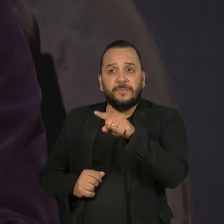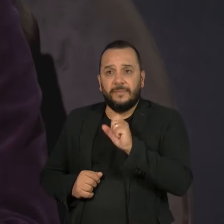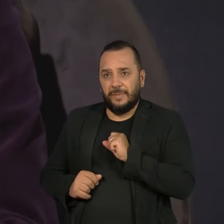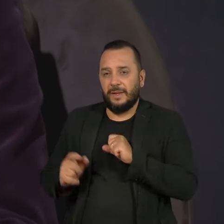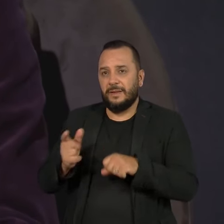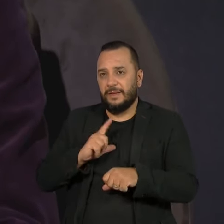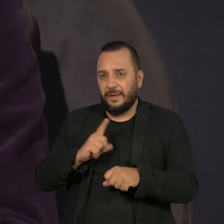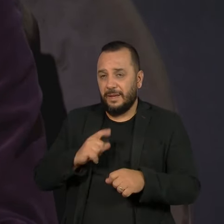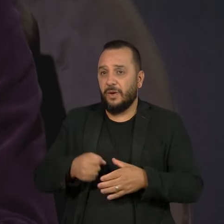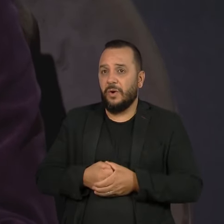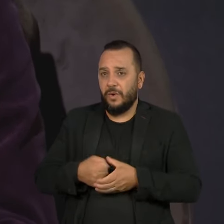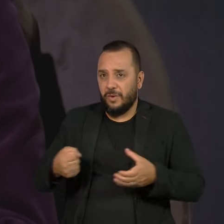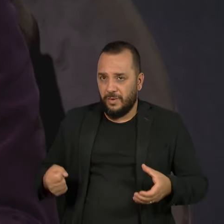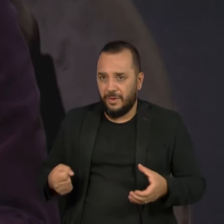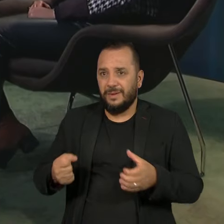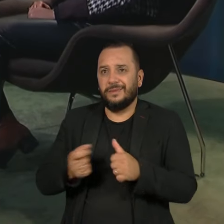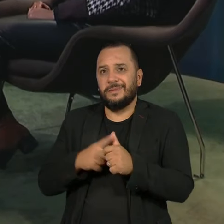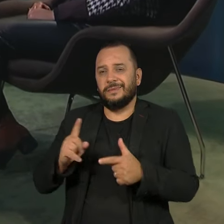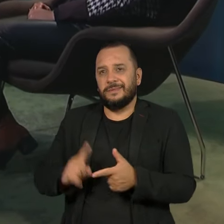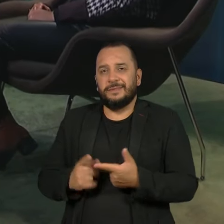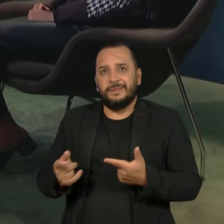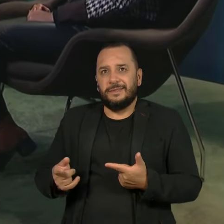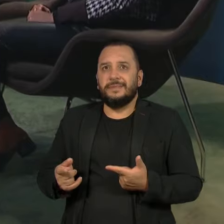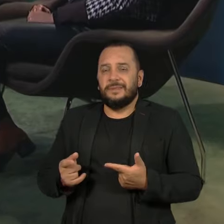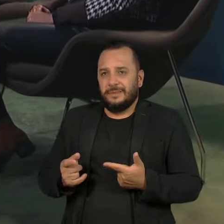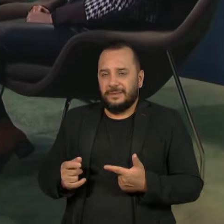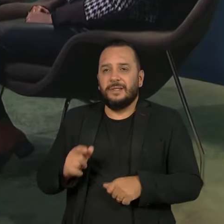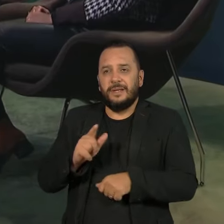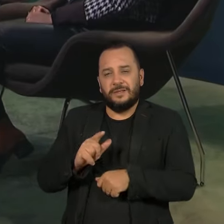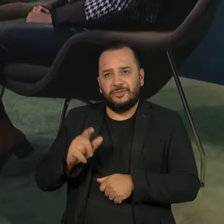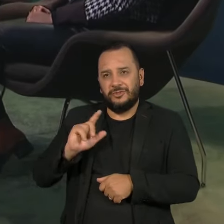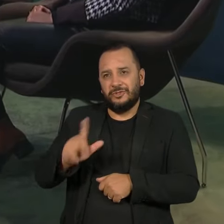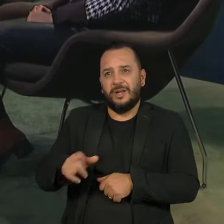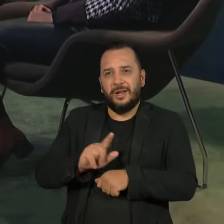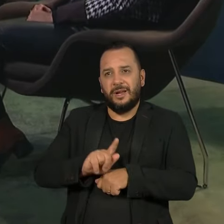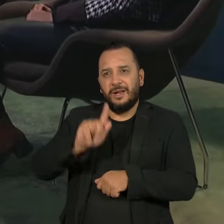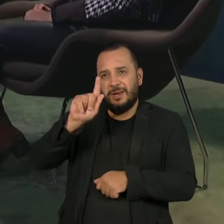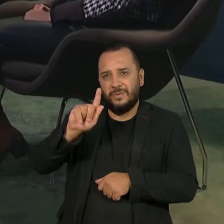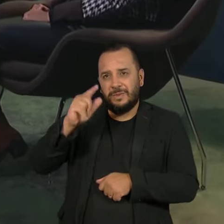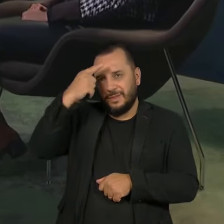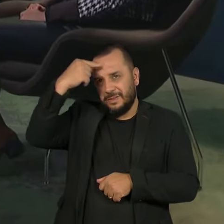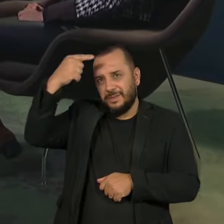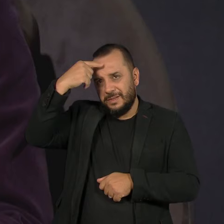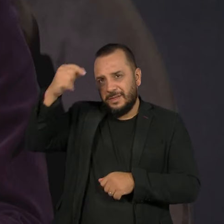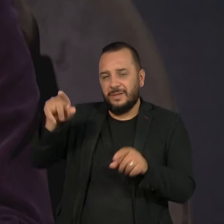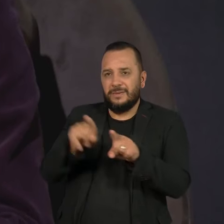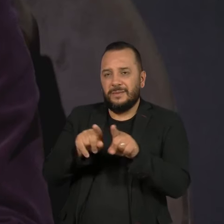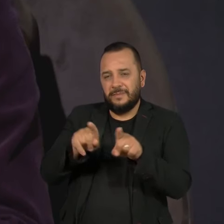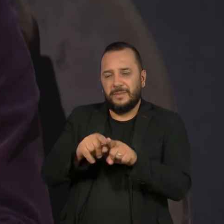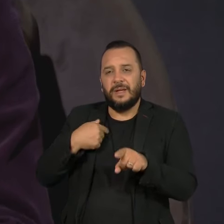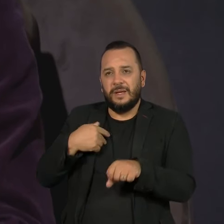ações afirmativas nas graduações, nas licenciaturas,